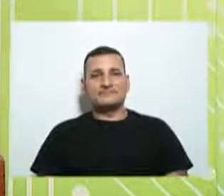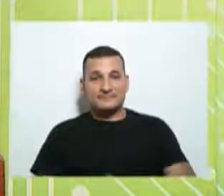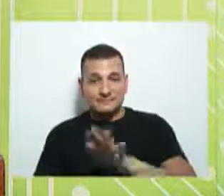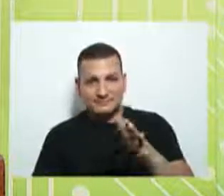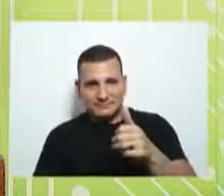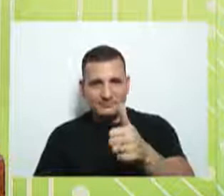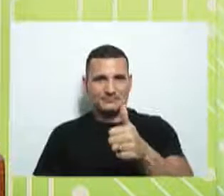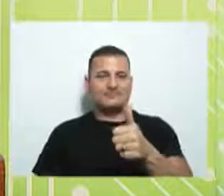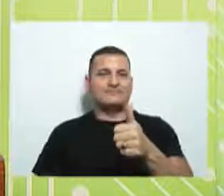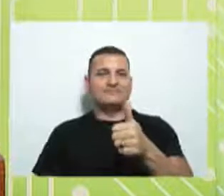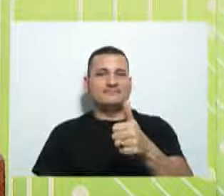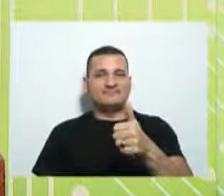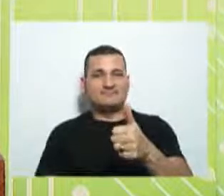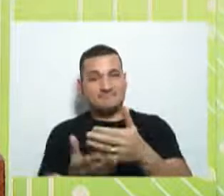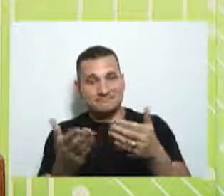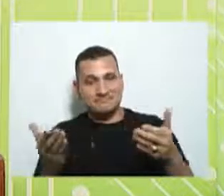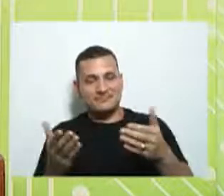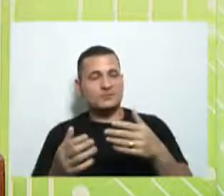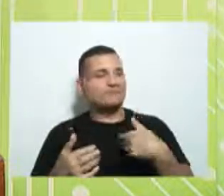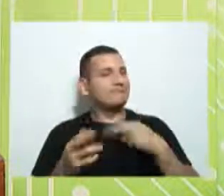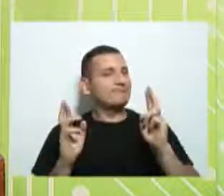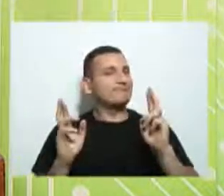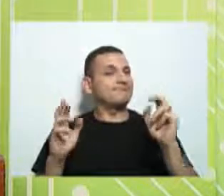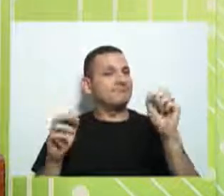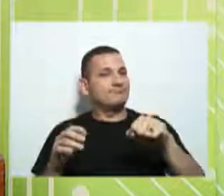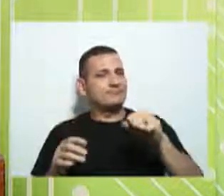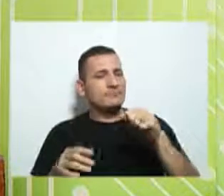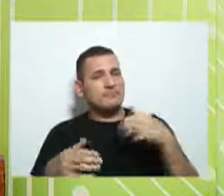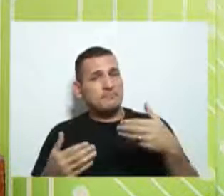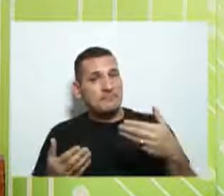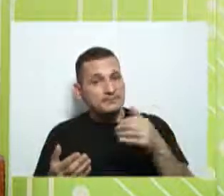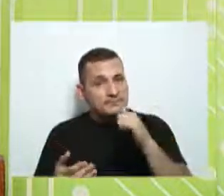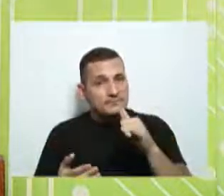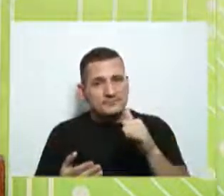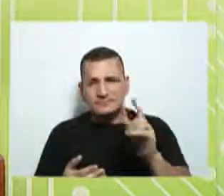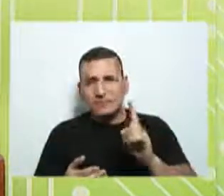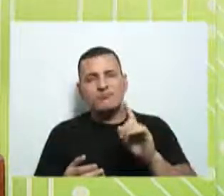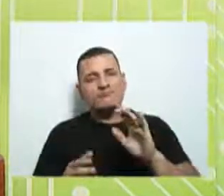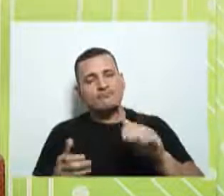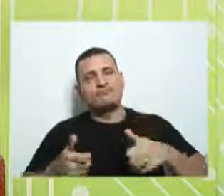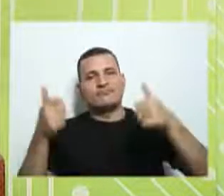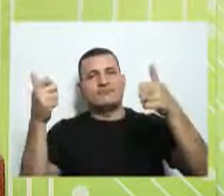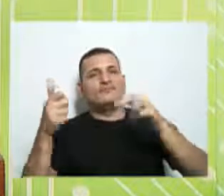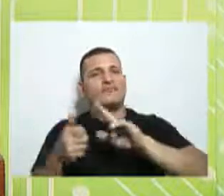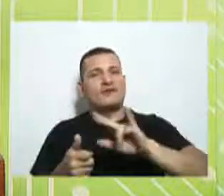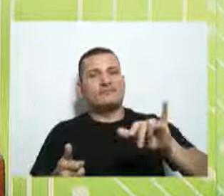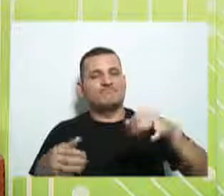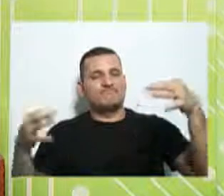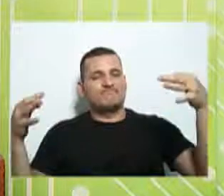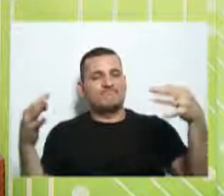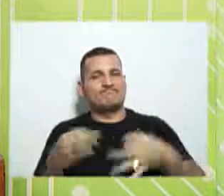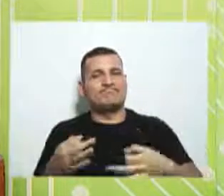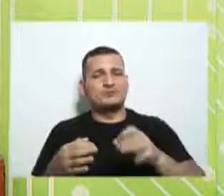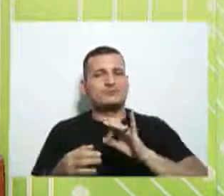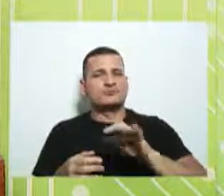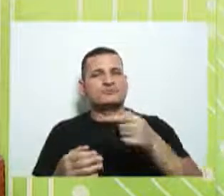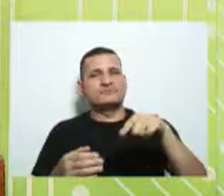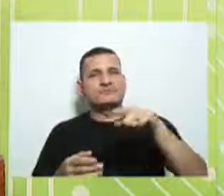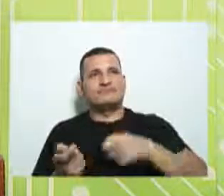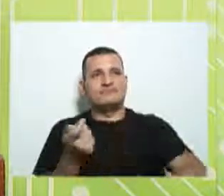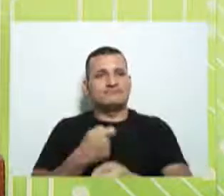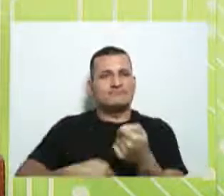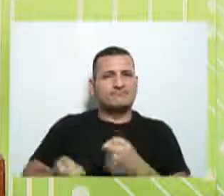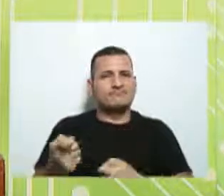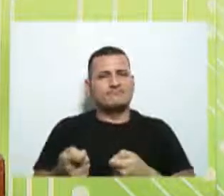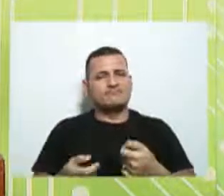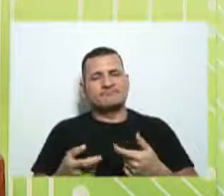E aí, tudo bem com você? Espero que sim, hein? Mas se não estiver, vai melhorar, com certeza. É só você negociar. Negociar com você